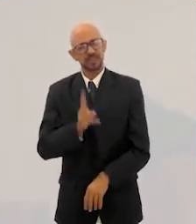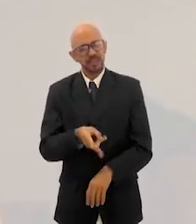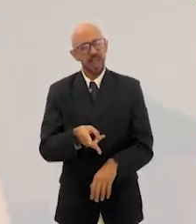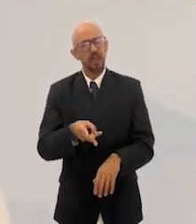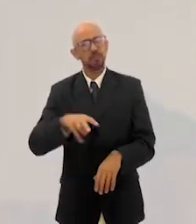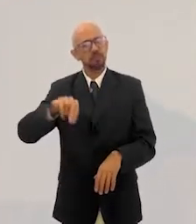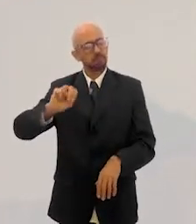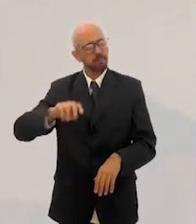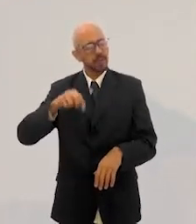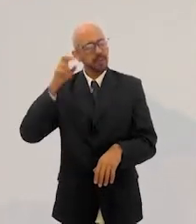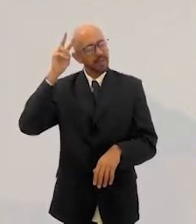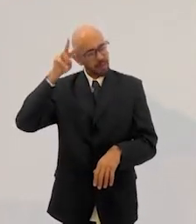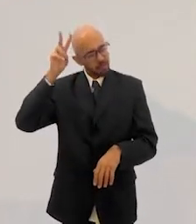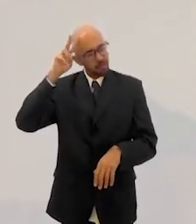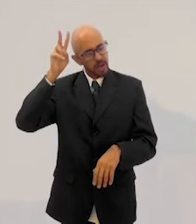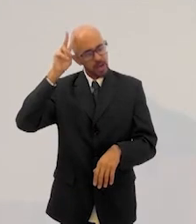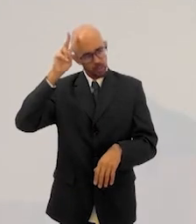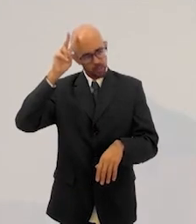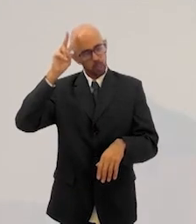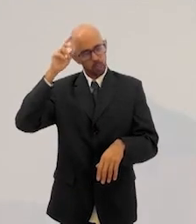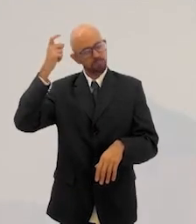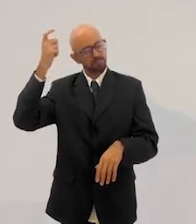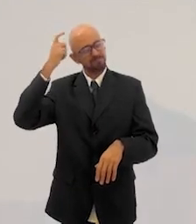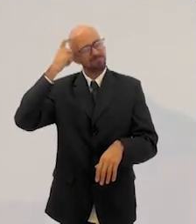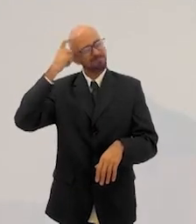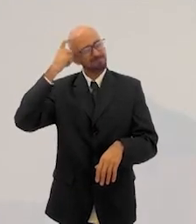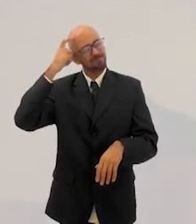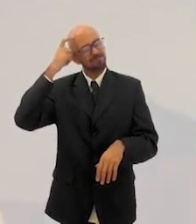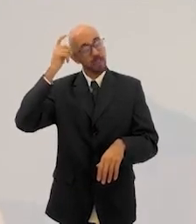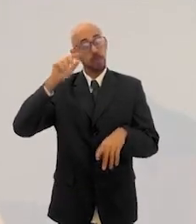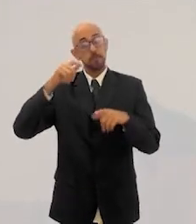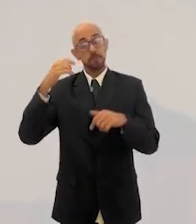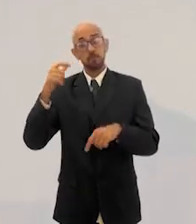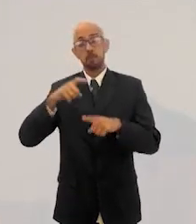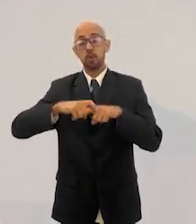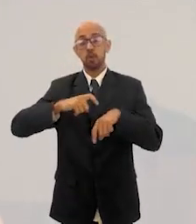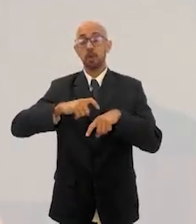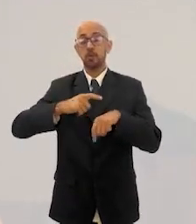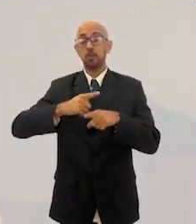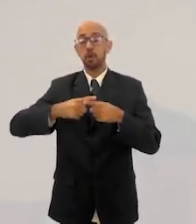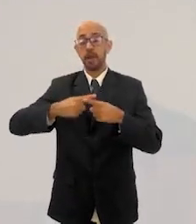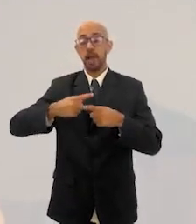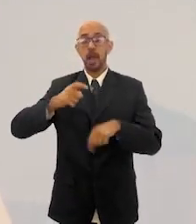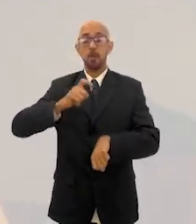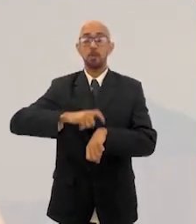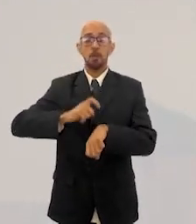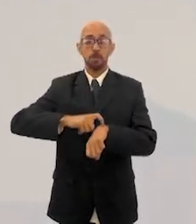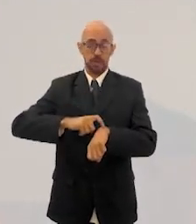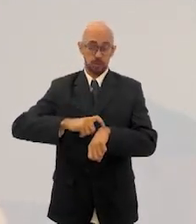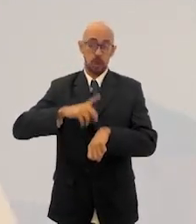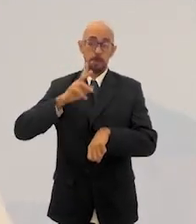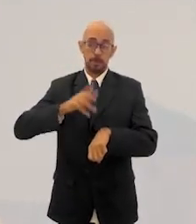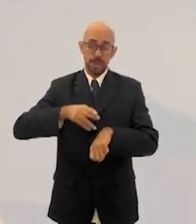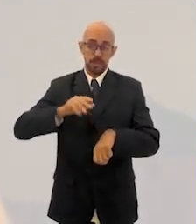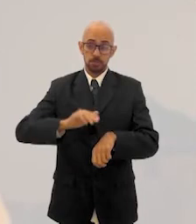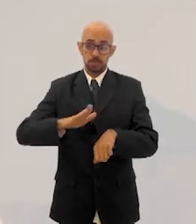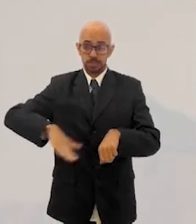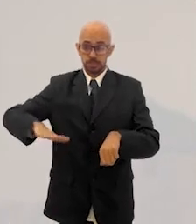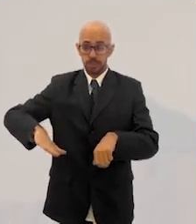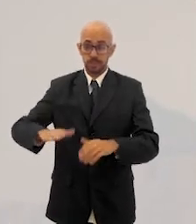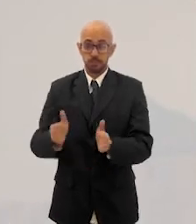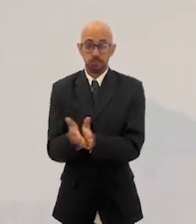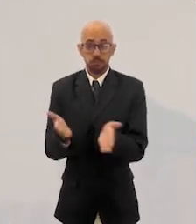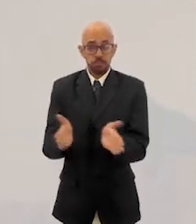muito próximo dessas lembranças, porque ali é um momento, né, mesmo as crianças que passam grande dificuldade, mas as crianças têm